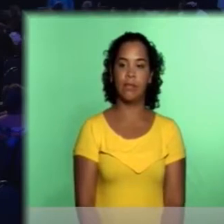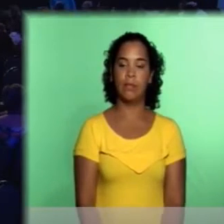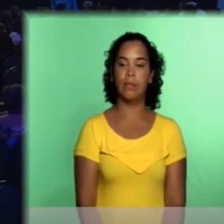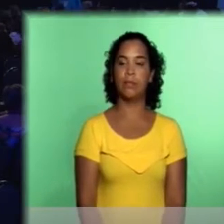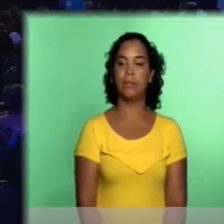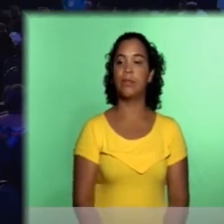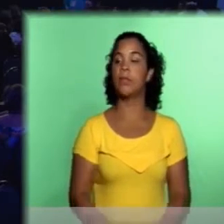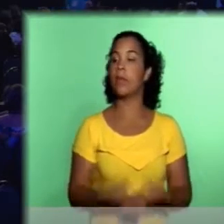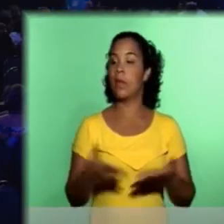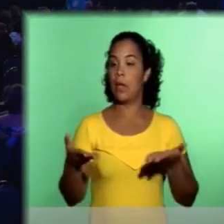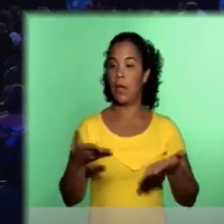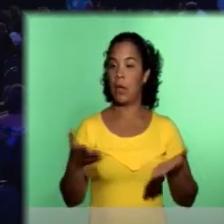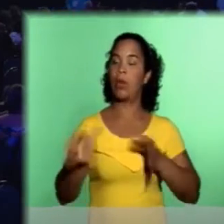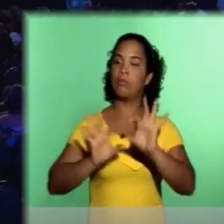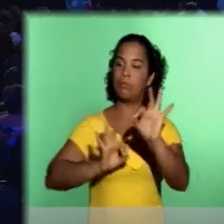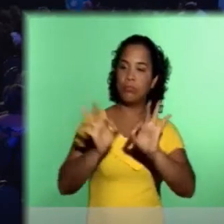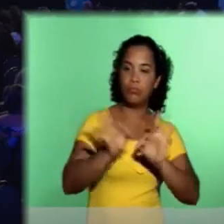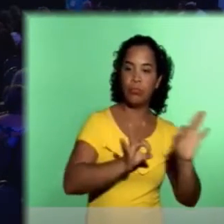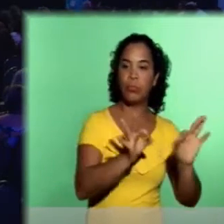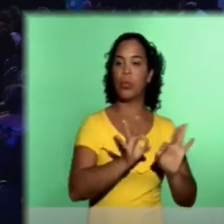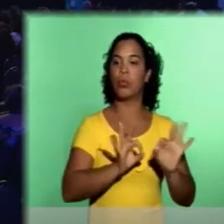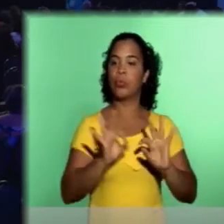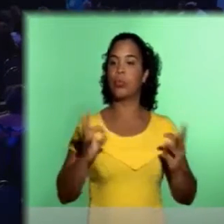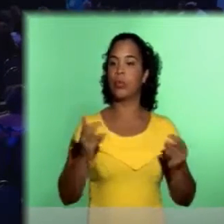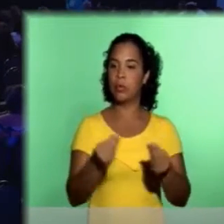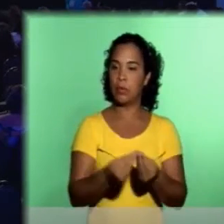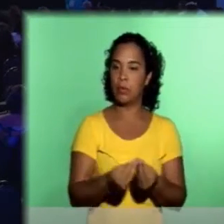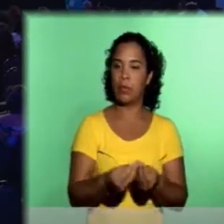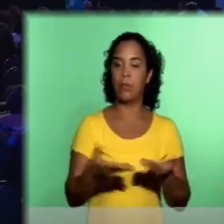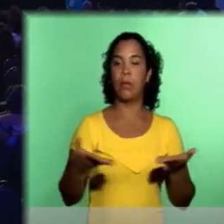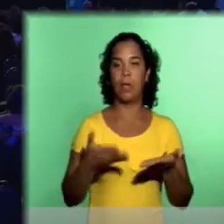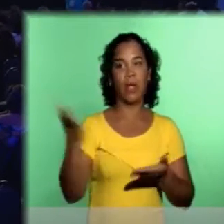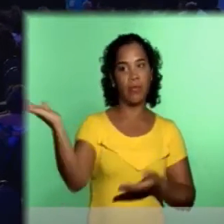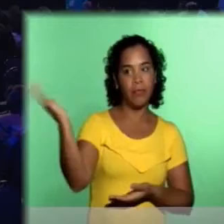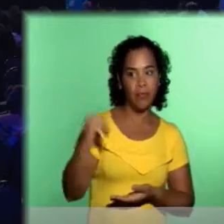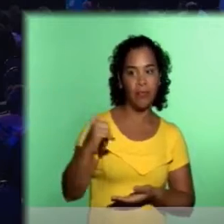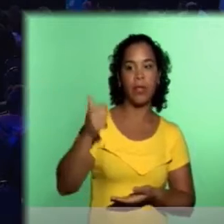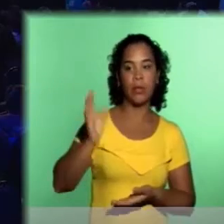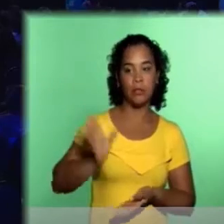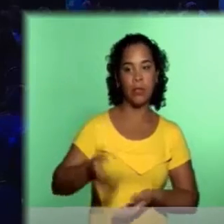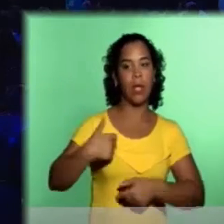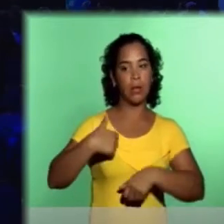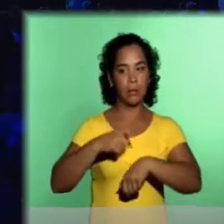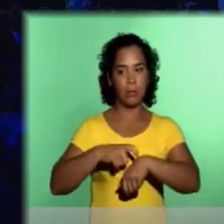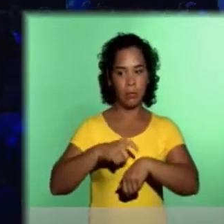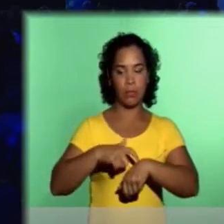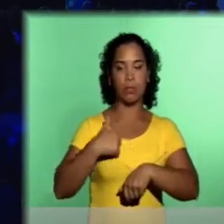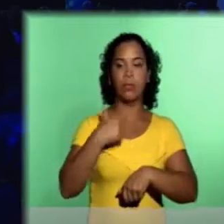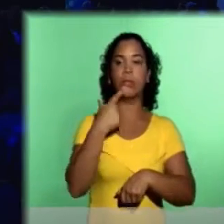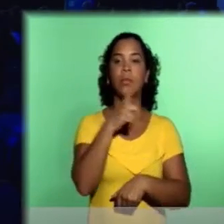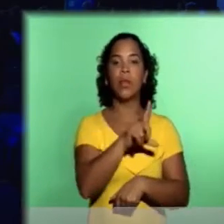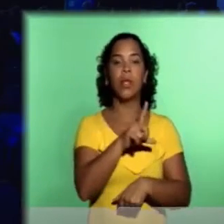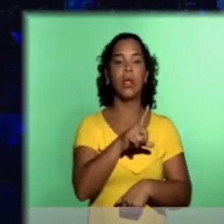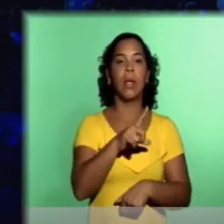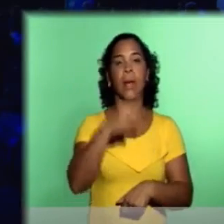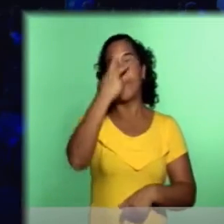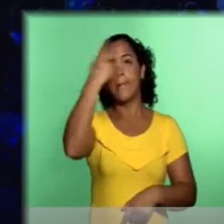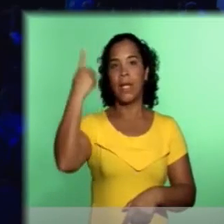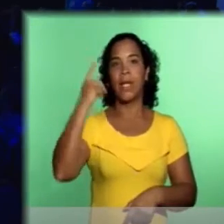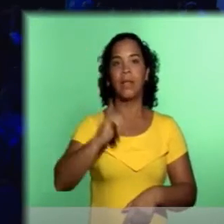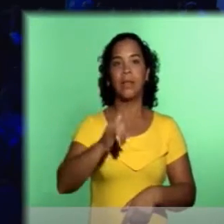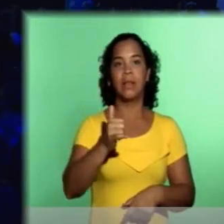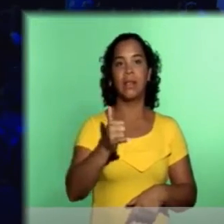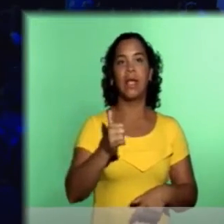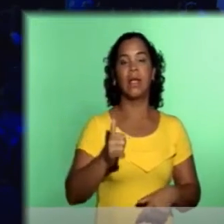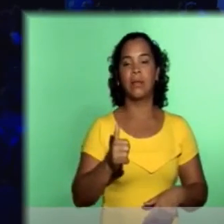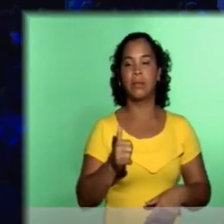Gente, enquanto a gente ajusta tudo, tem uns recadinhos aqui. Então, já tem mais prêmios. Quem se inscreveu lá no stand da